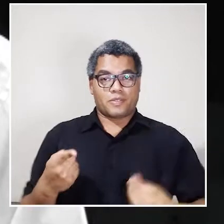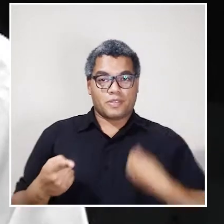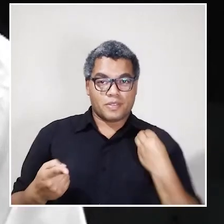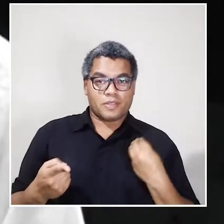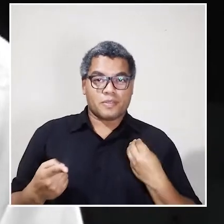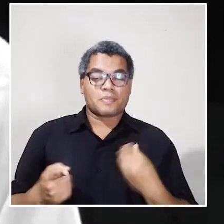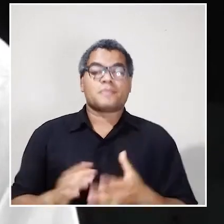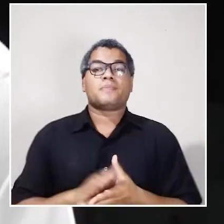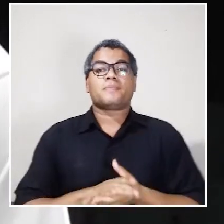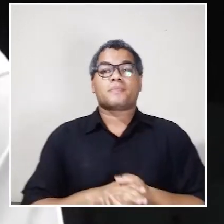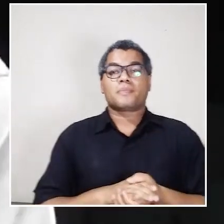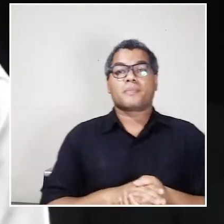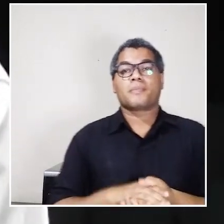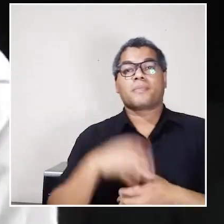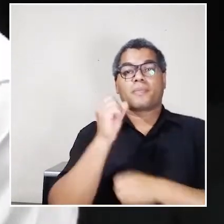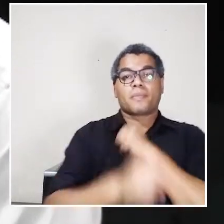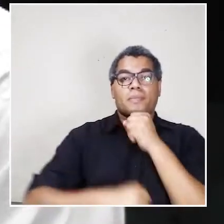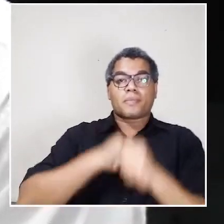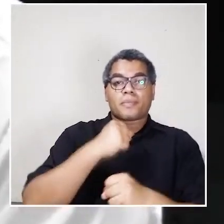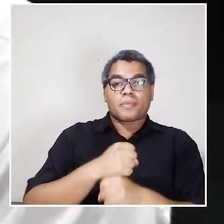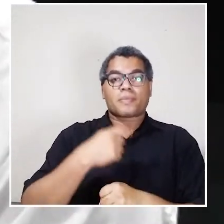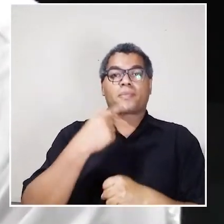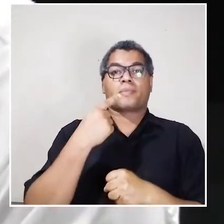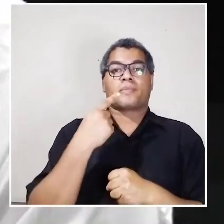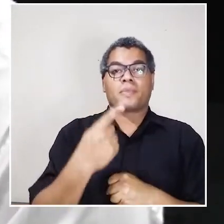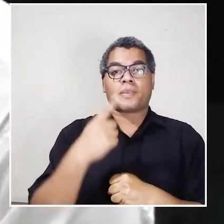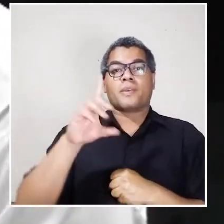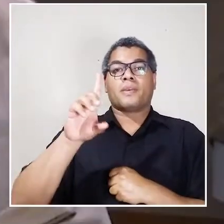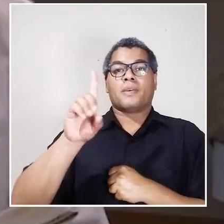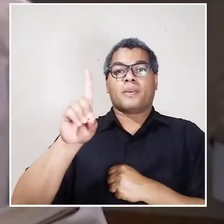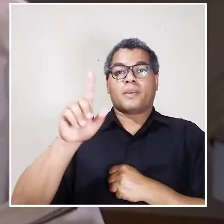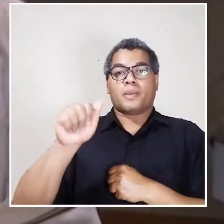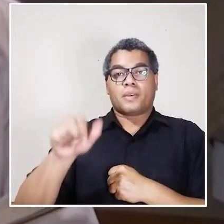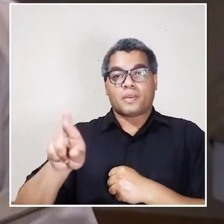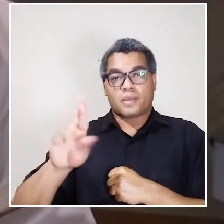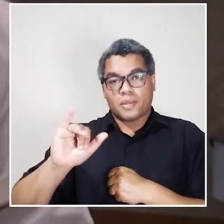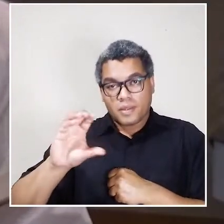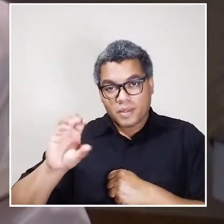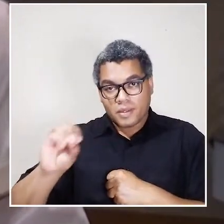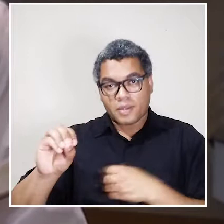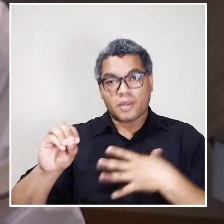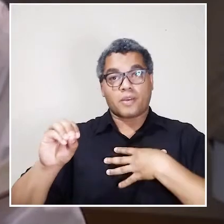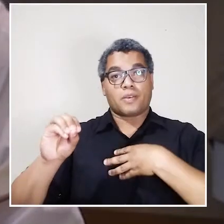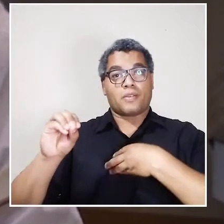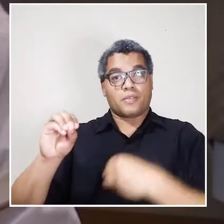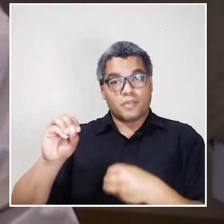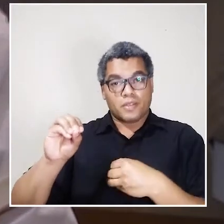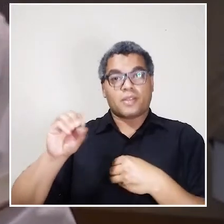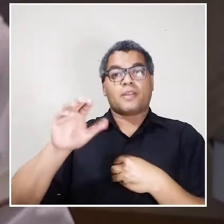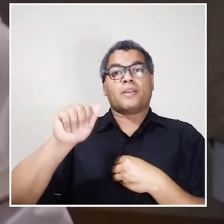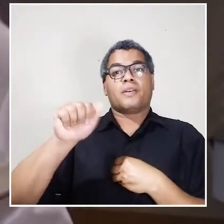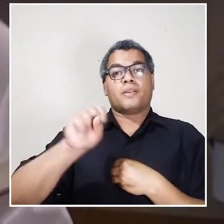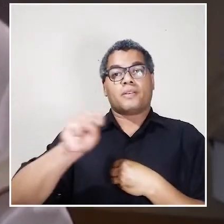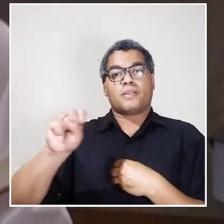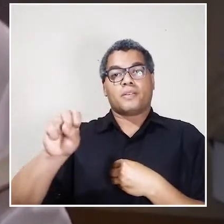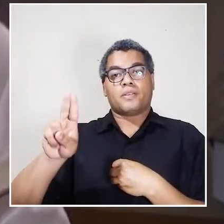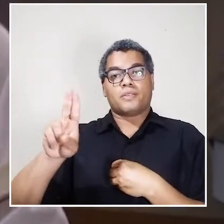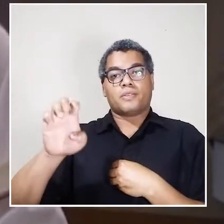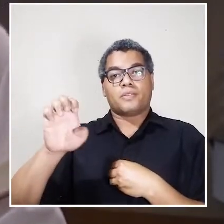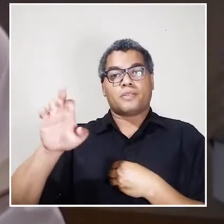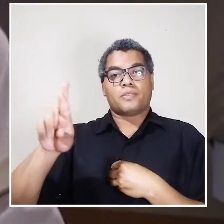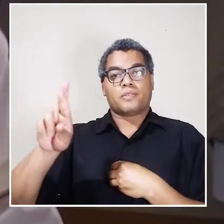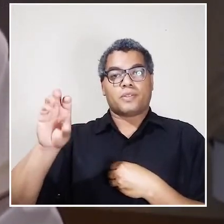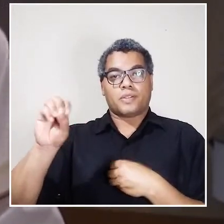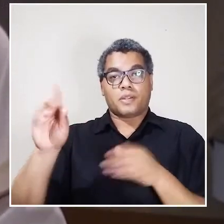palavra do Senhor. No primeiro ano de Dario, filho de Assuero, da linhagem